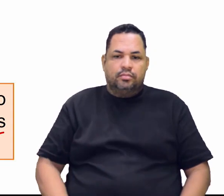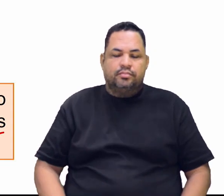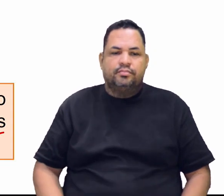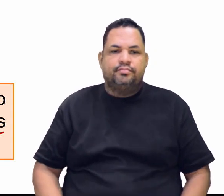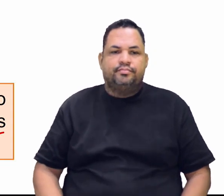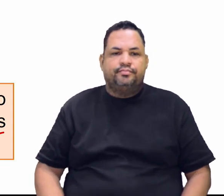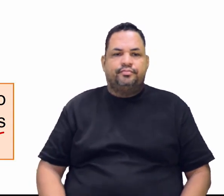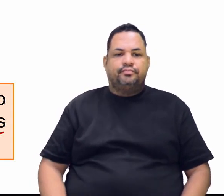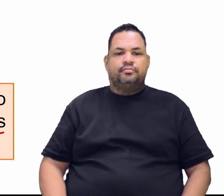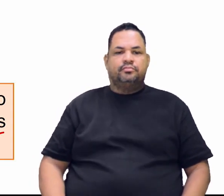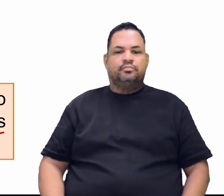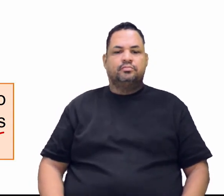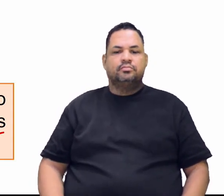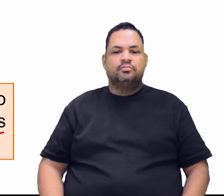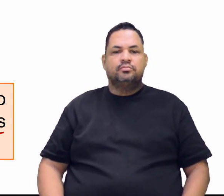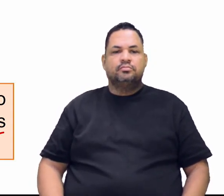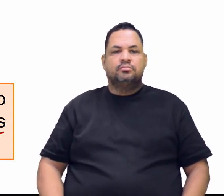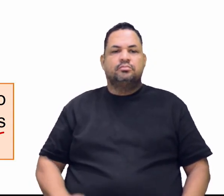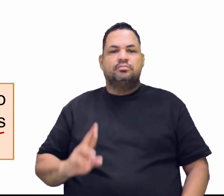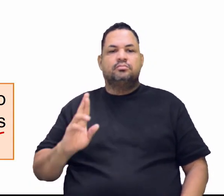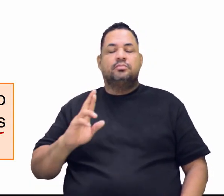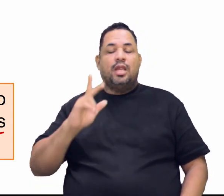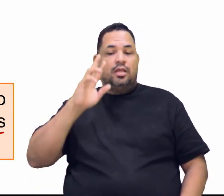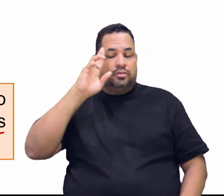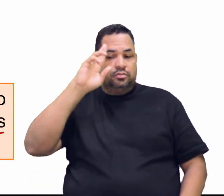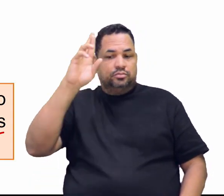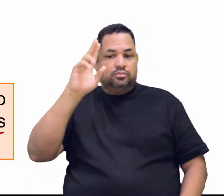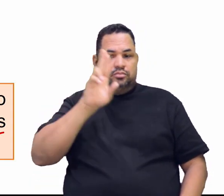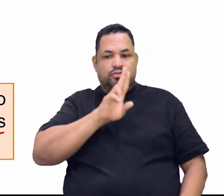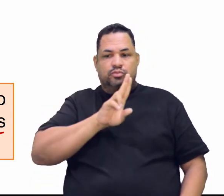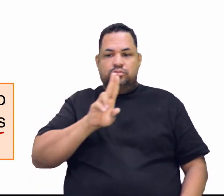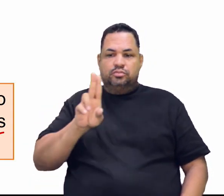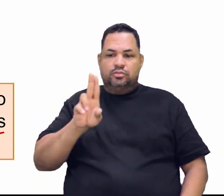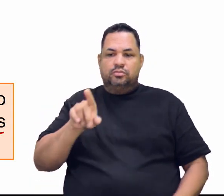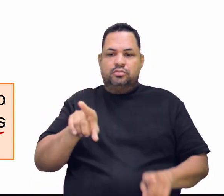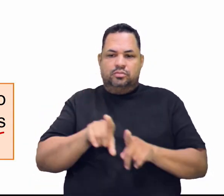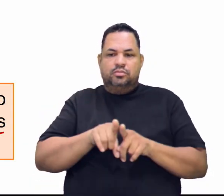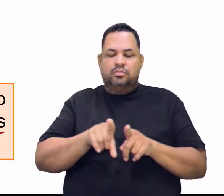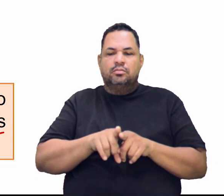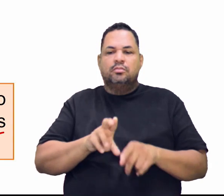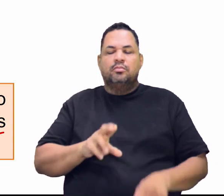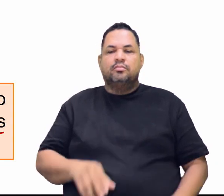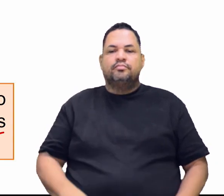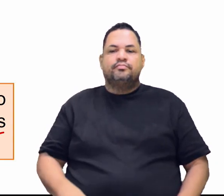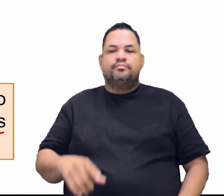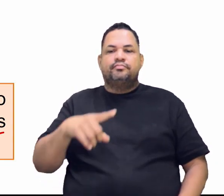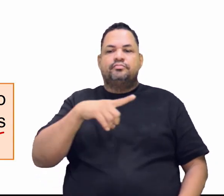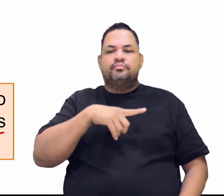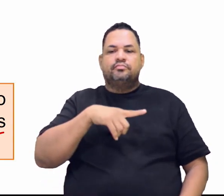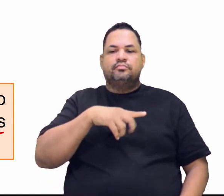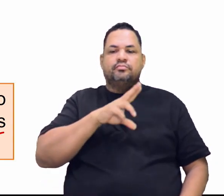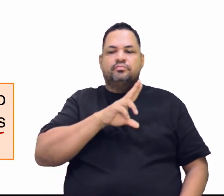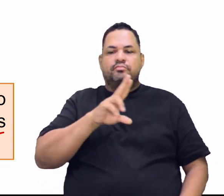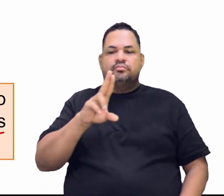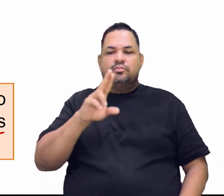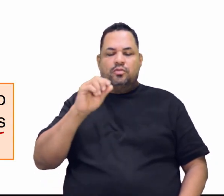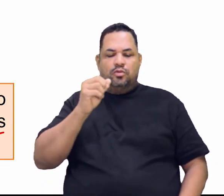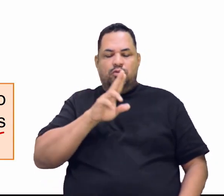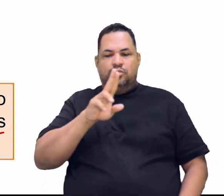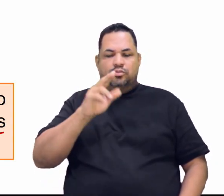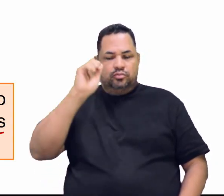e sobrenomes, a quem ele pertencia e o nome dos donos também. Então eu tenho o nome dos